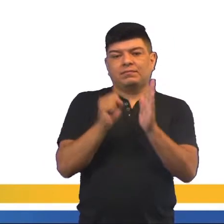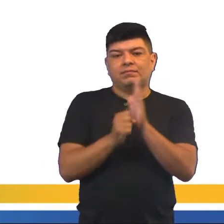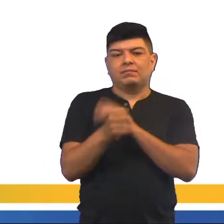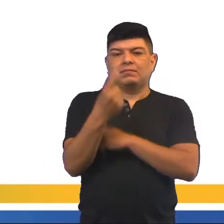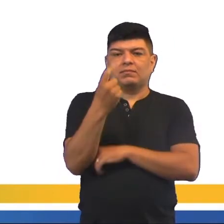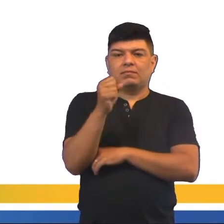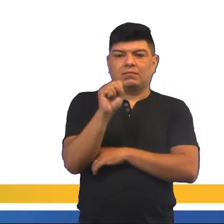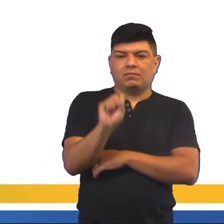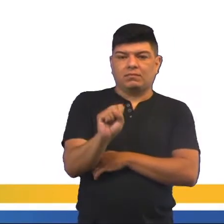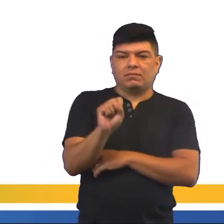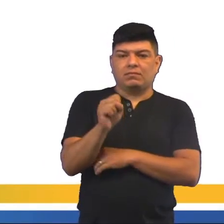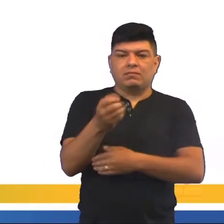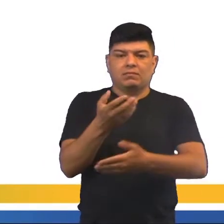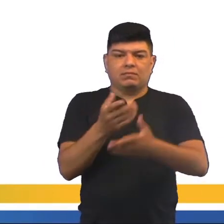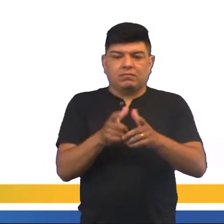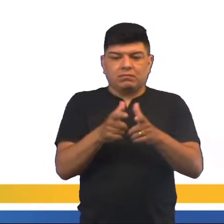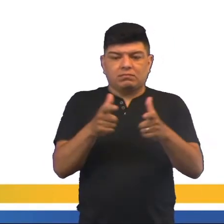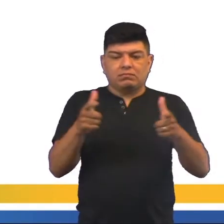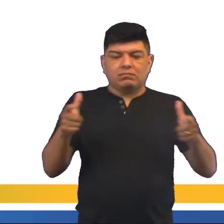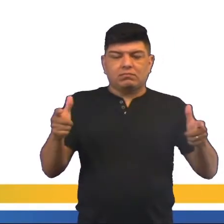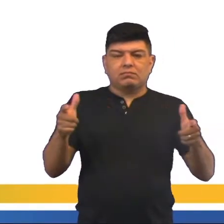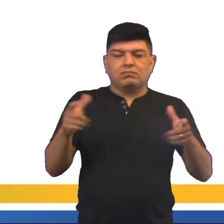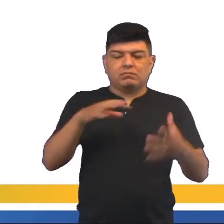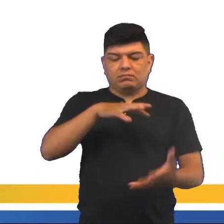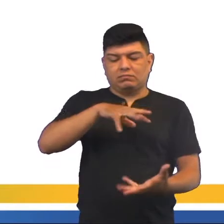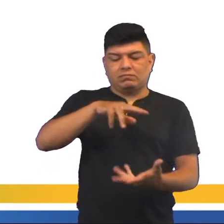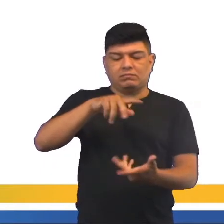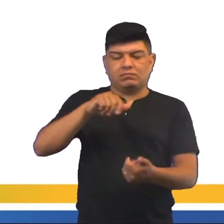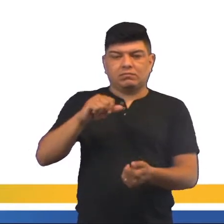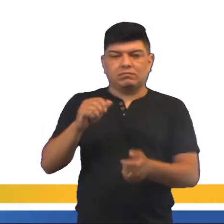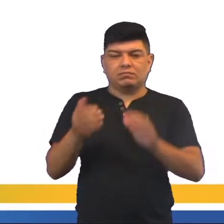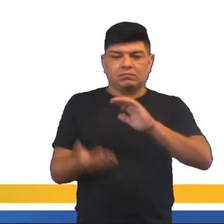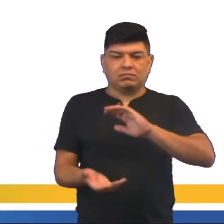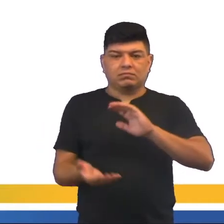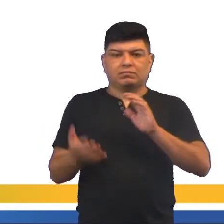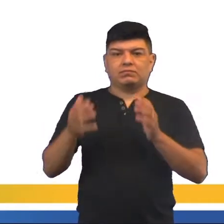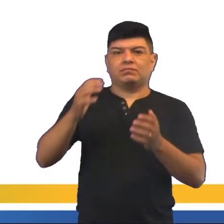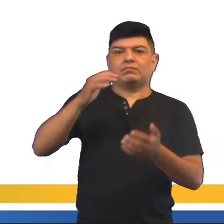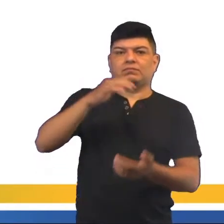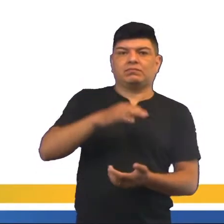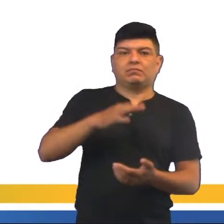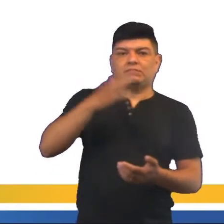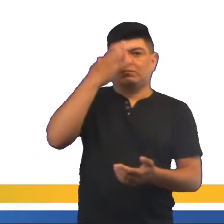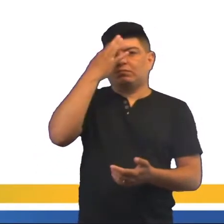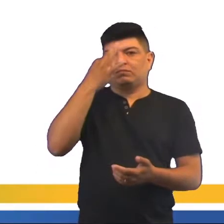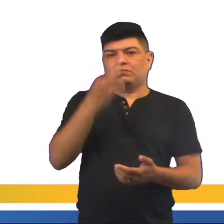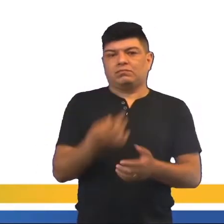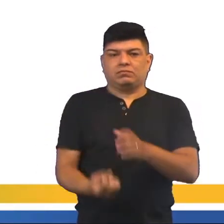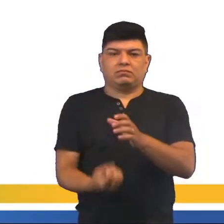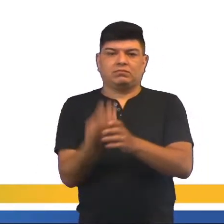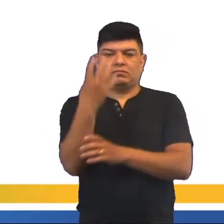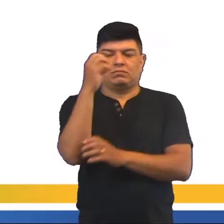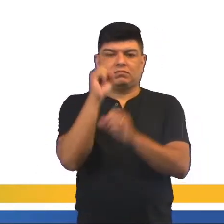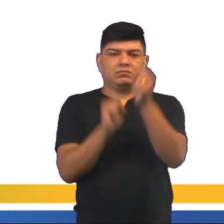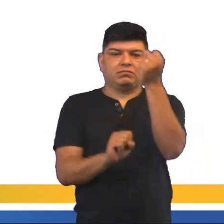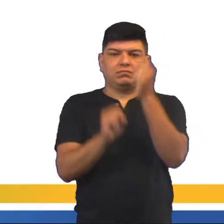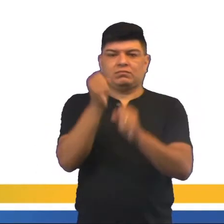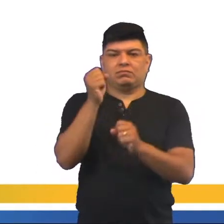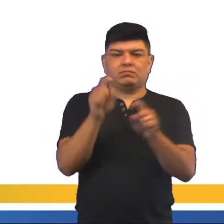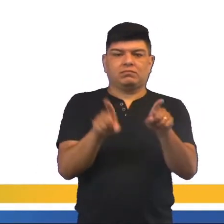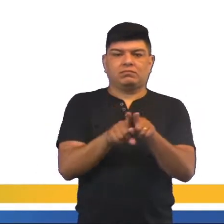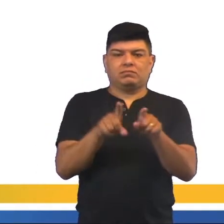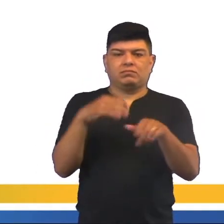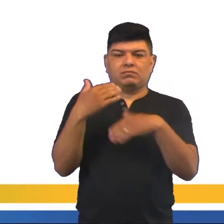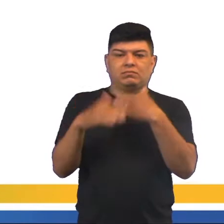XVIII e que se espalhou pelo mundo, causando grandes transformações. Ela garantiu o surgimento da indústria e